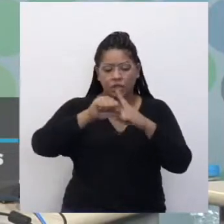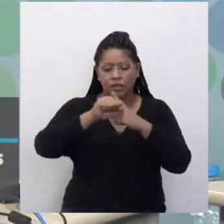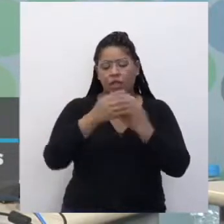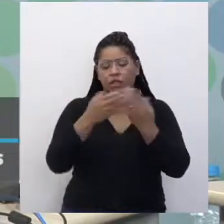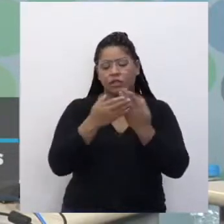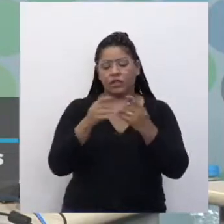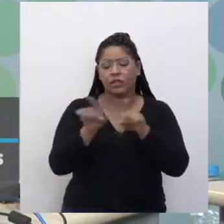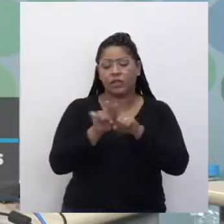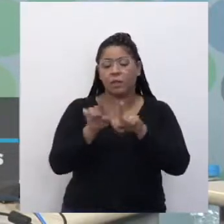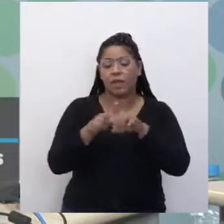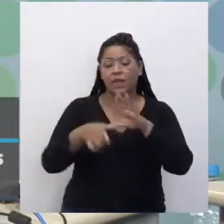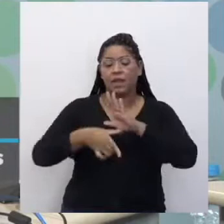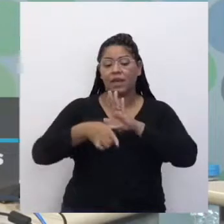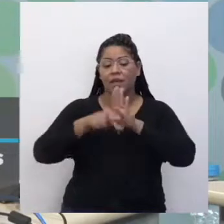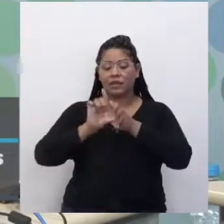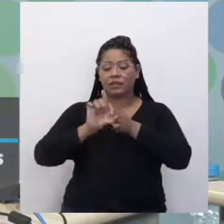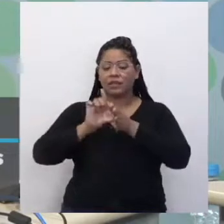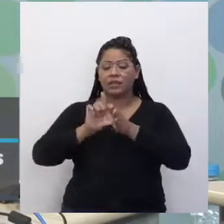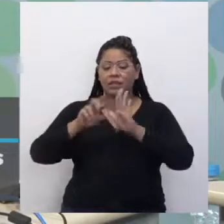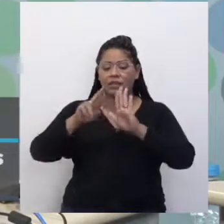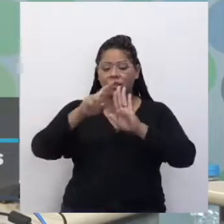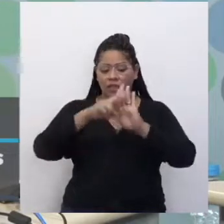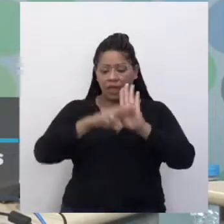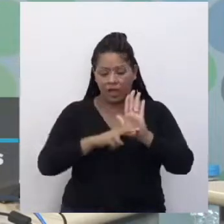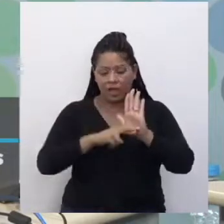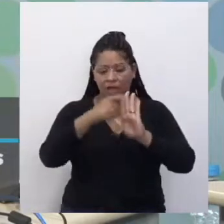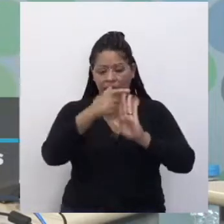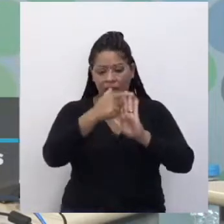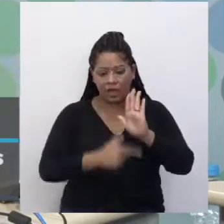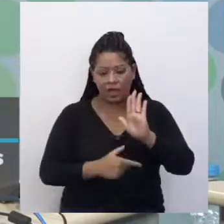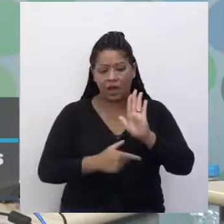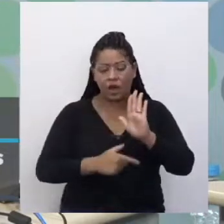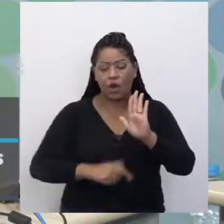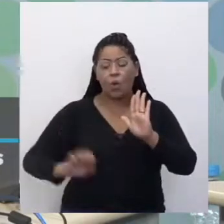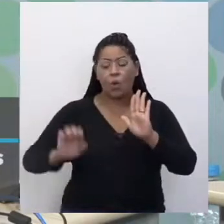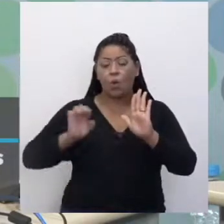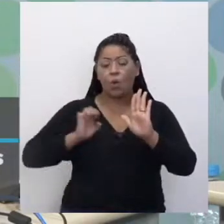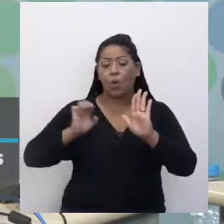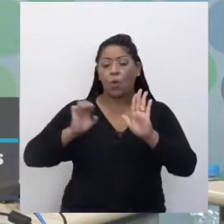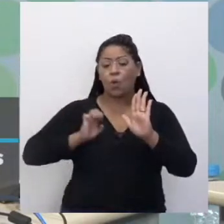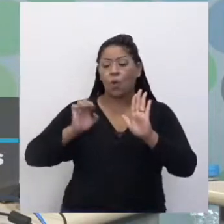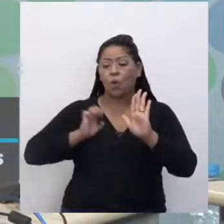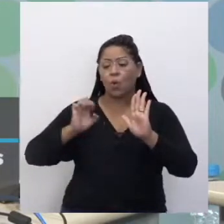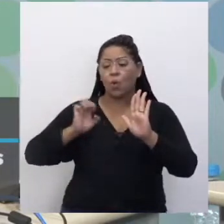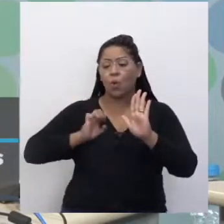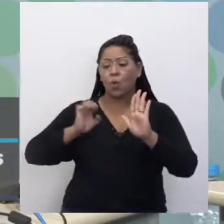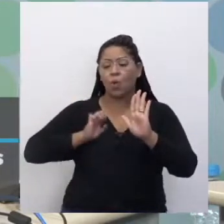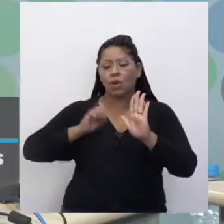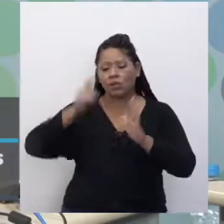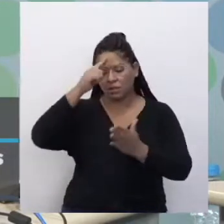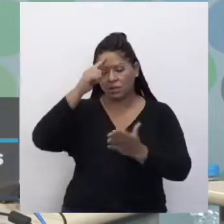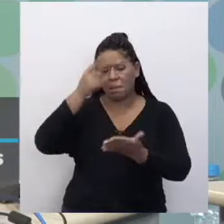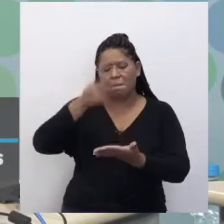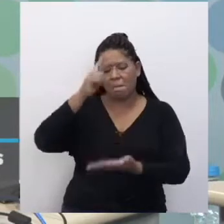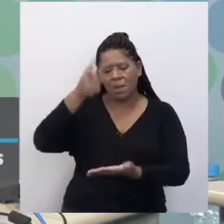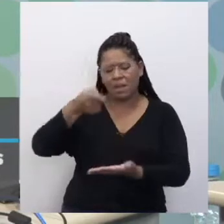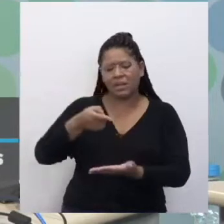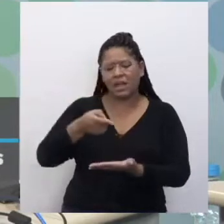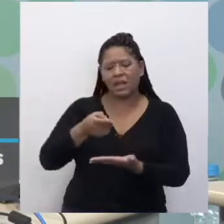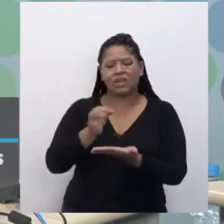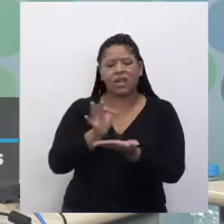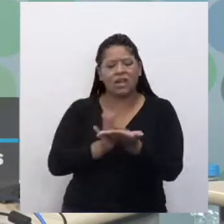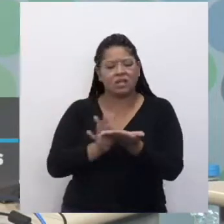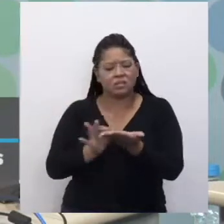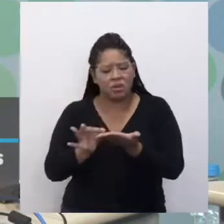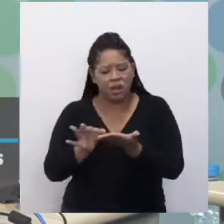centralização e dessa padronização, eram os senhores feudais que estabeleciam a moeda, eles cunhavam as moedas dentro do feudo, geralmente a